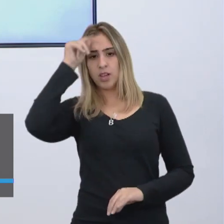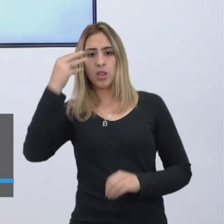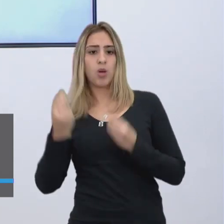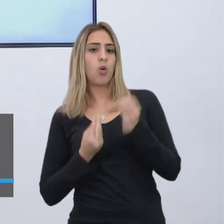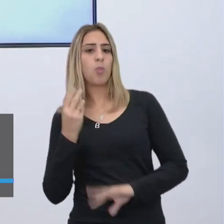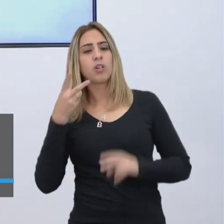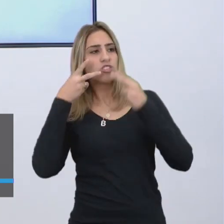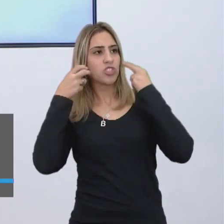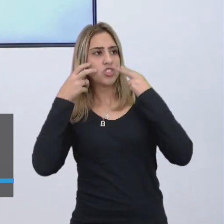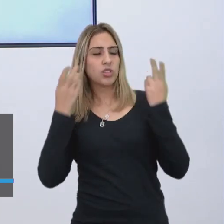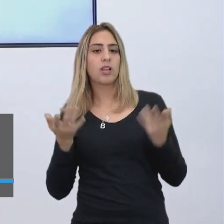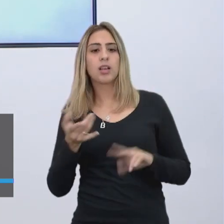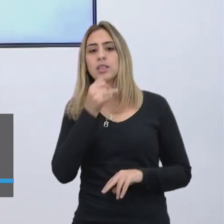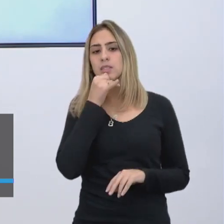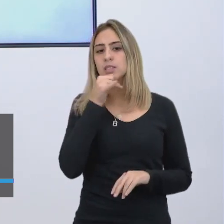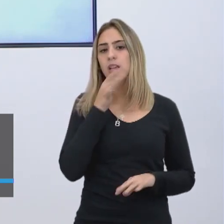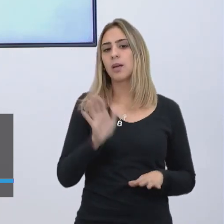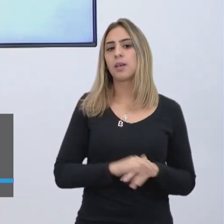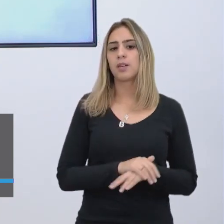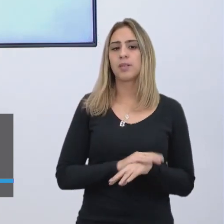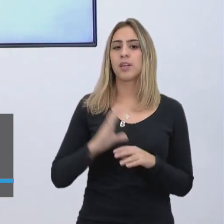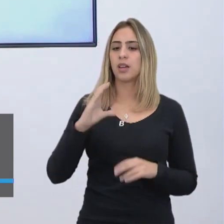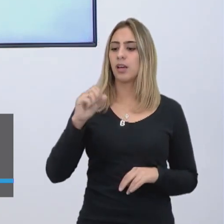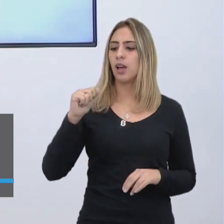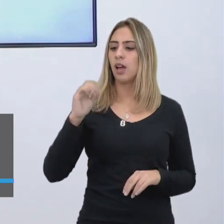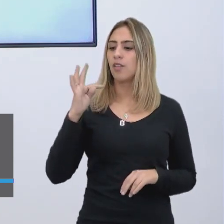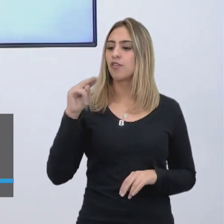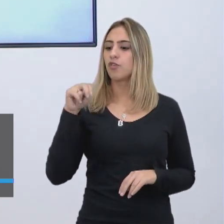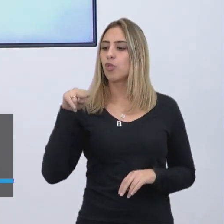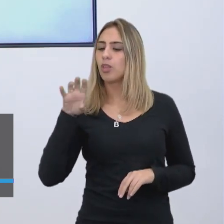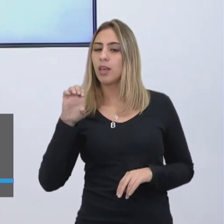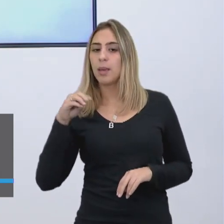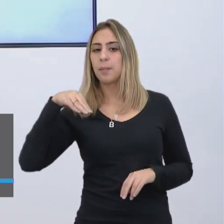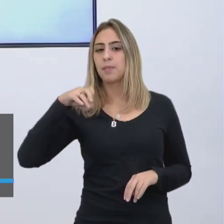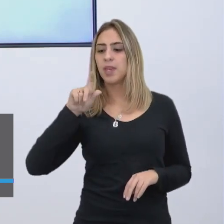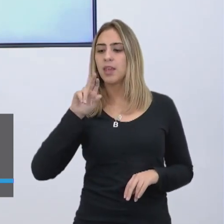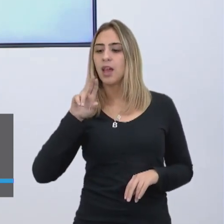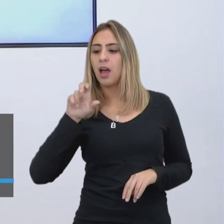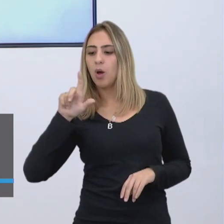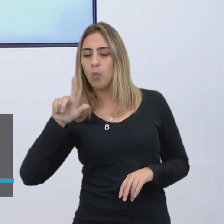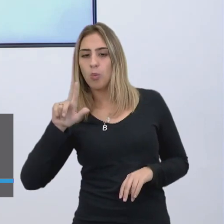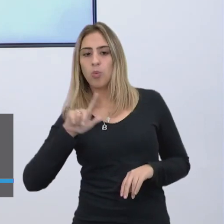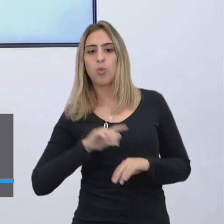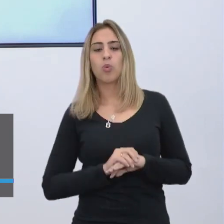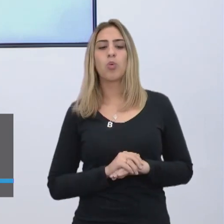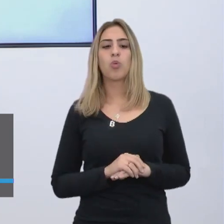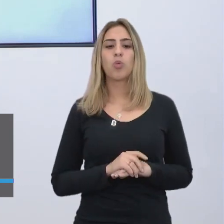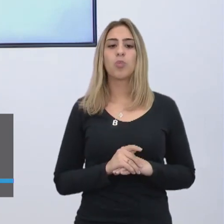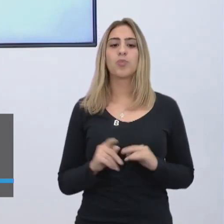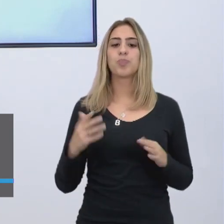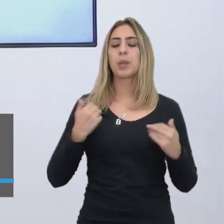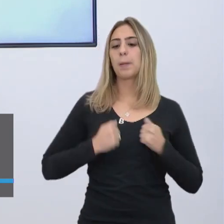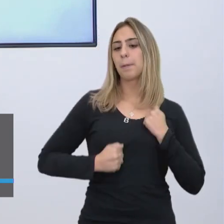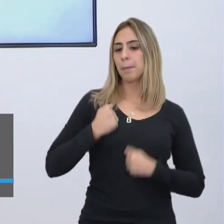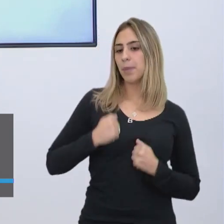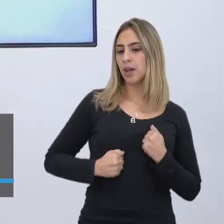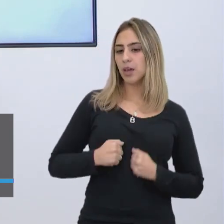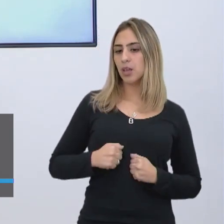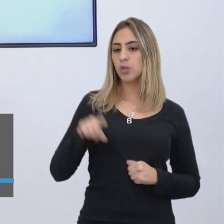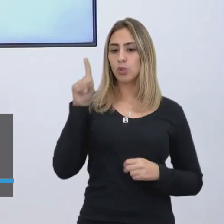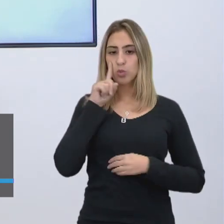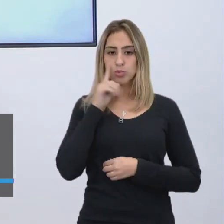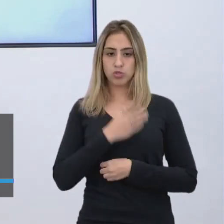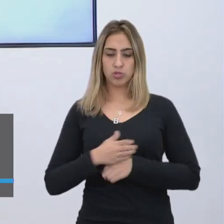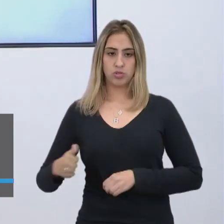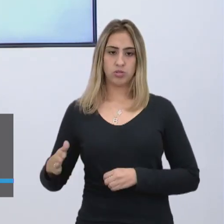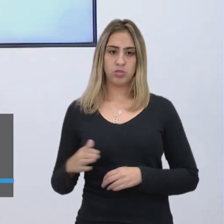quanto indígena. O exemplo é tipo cafuné, mingau, ou o fato que a gente toma banho todos os